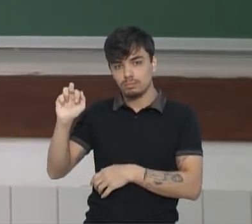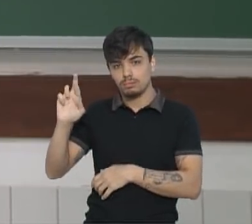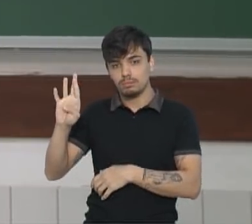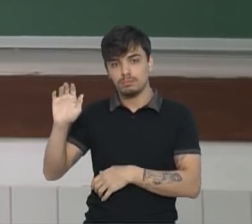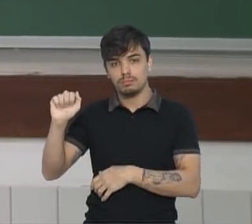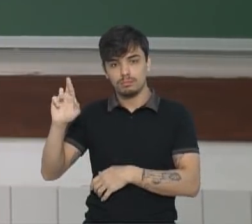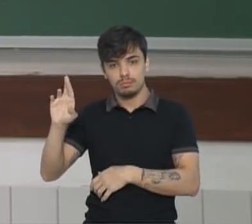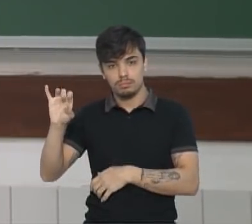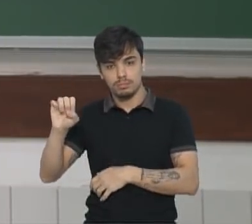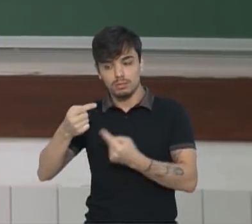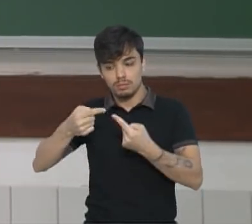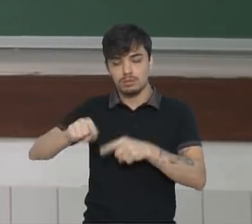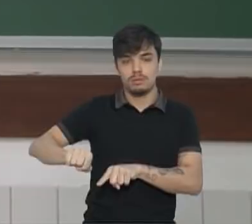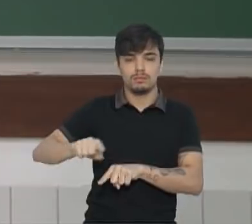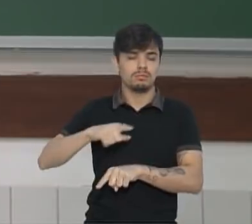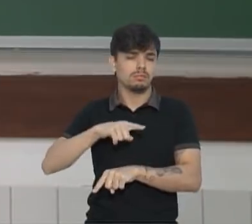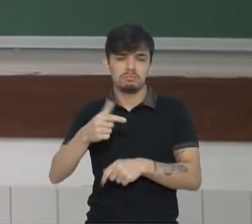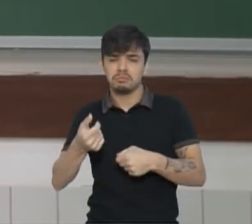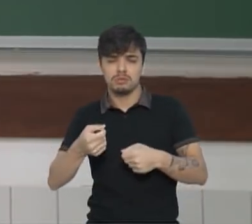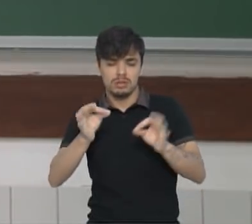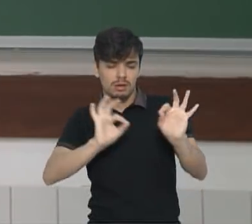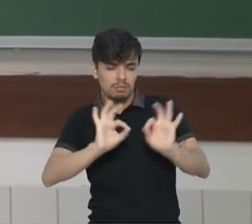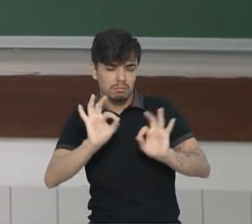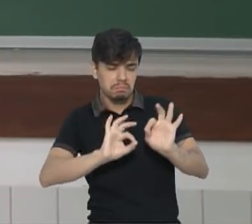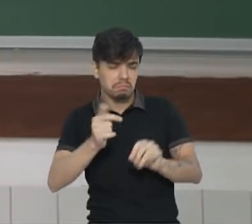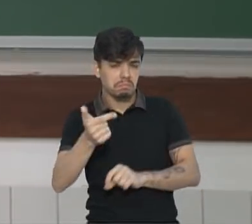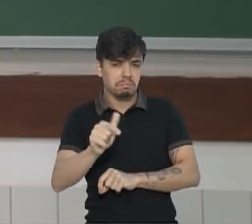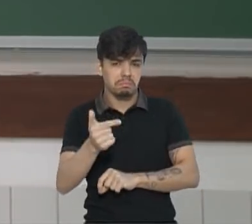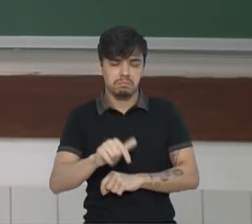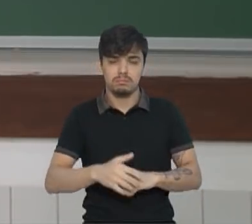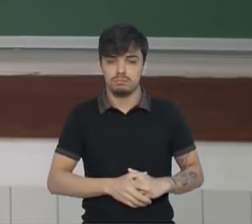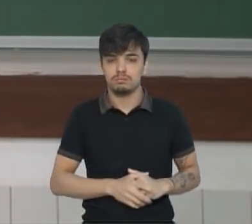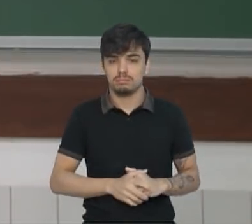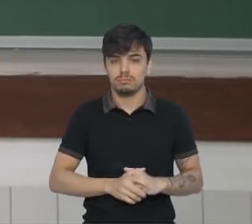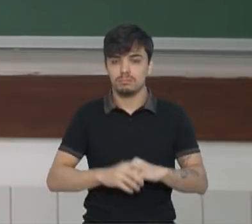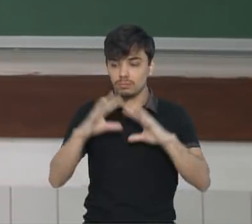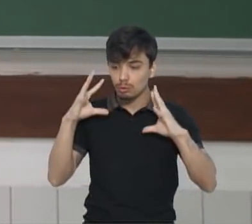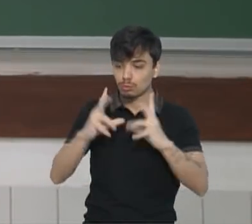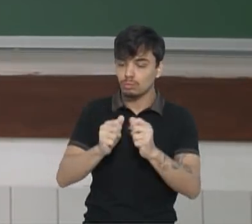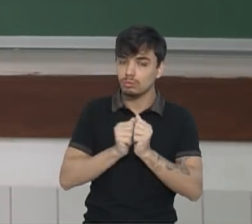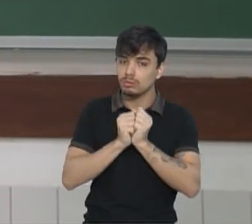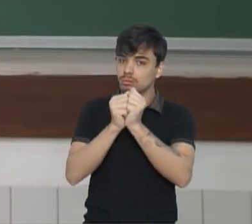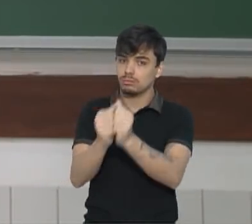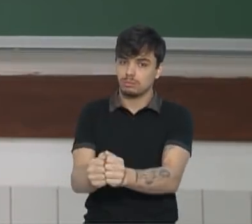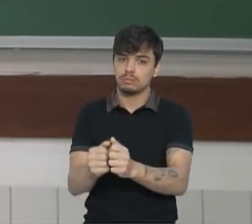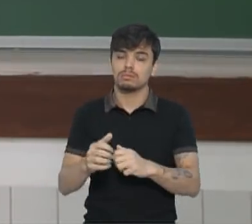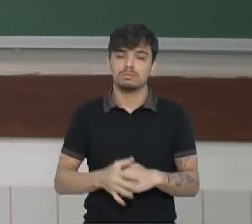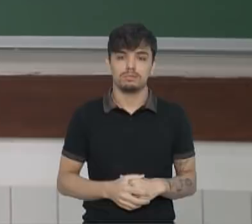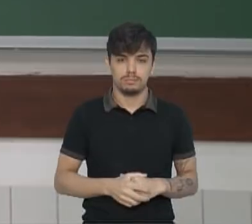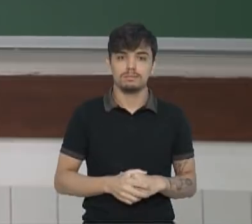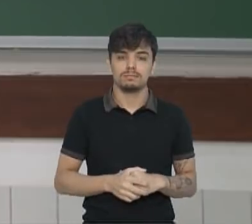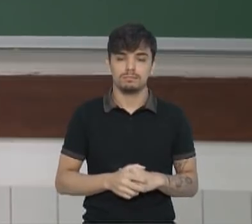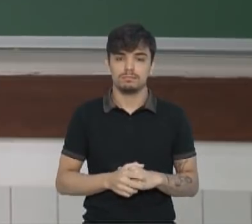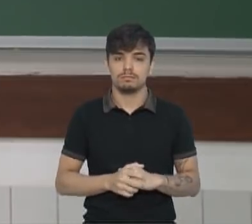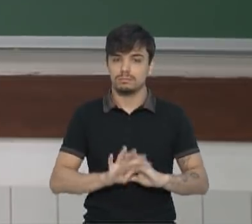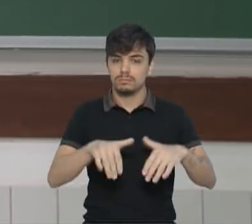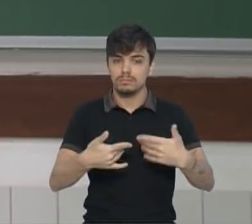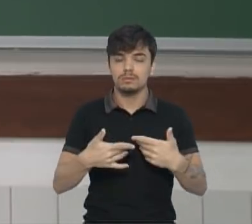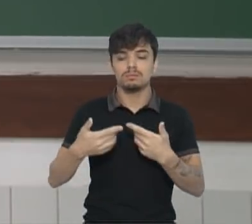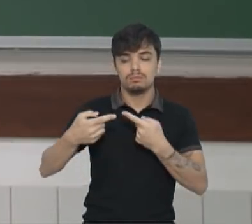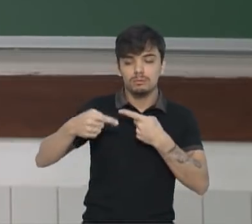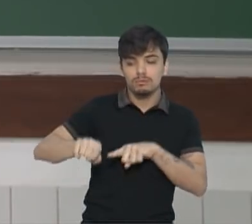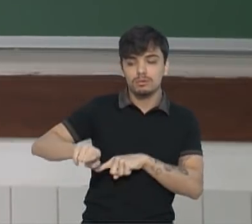as legiões romanas. Primeiro vai arqueiro, depois lançador, não, todo mundo ia junto. Então isso causava nos